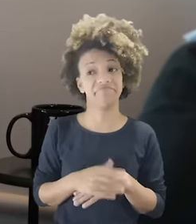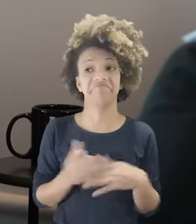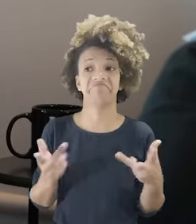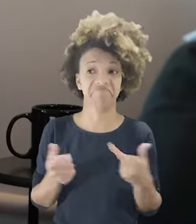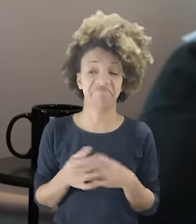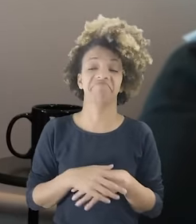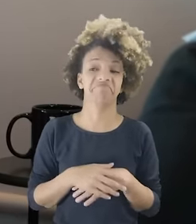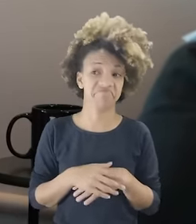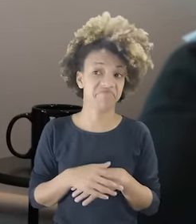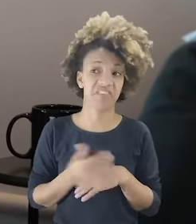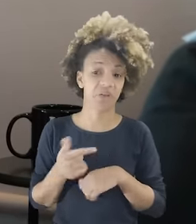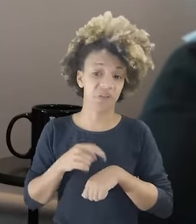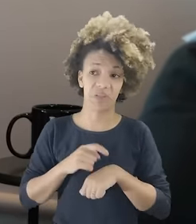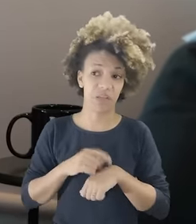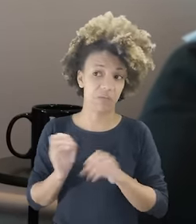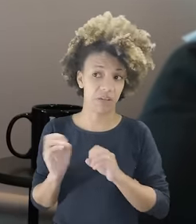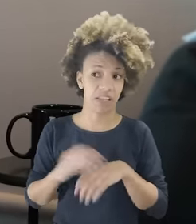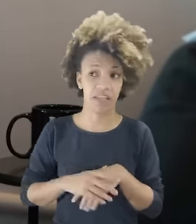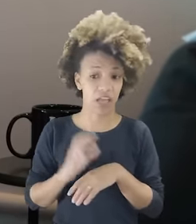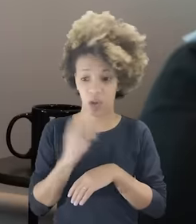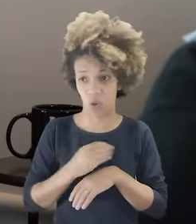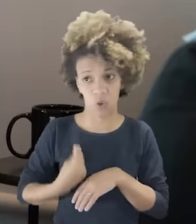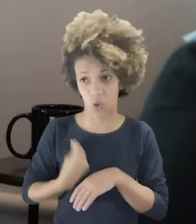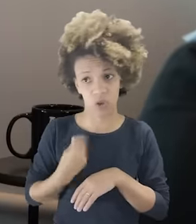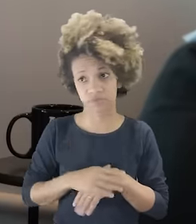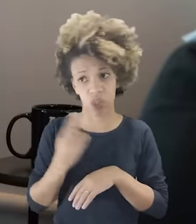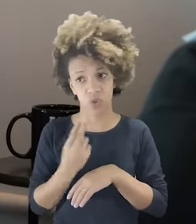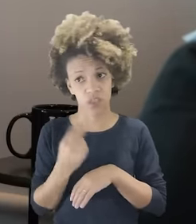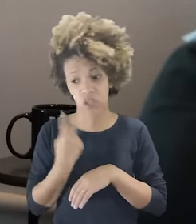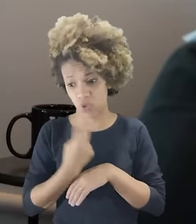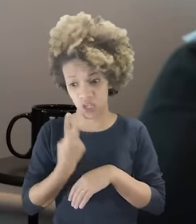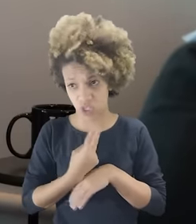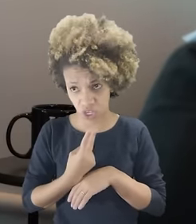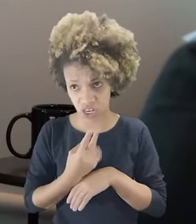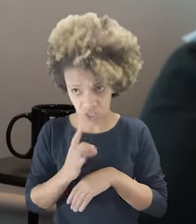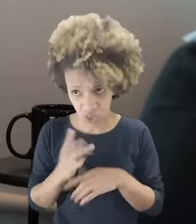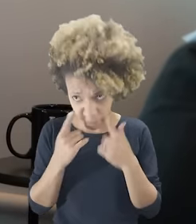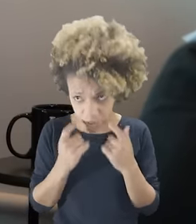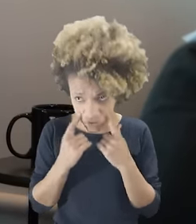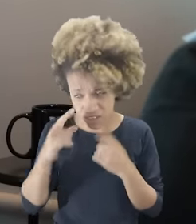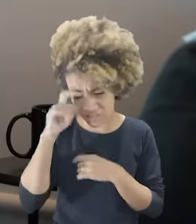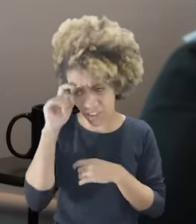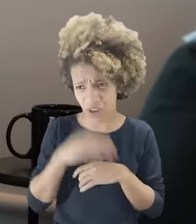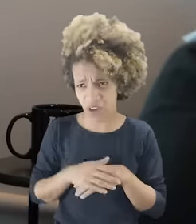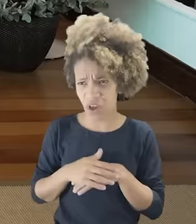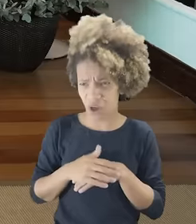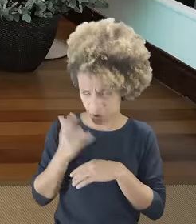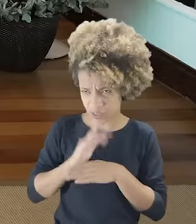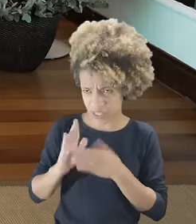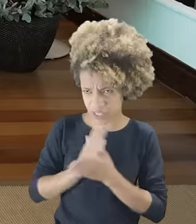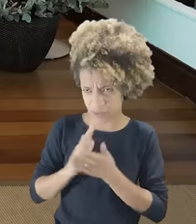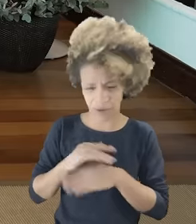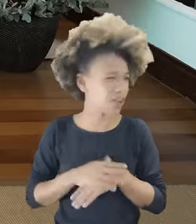incrível assim que eu não tenho tempo para nada vir para cá correndo mal passei batom porque 2 horas do meu dia só para Chorar Maurício consegue separar